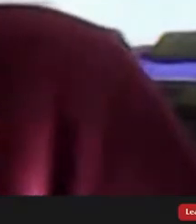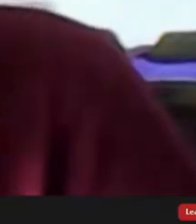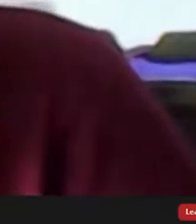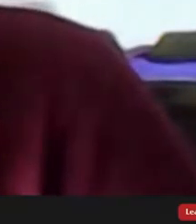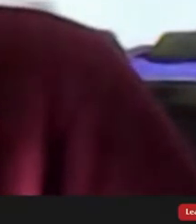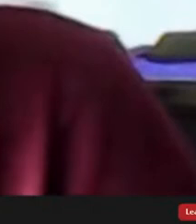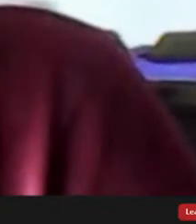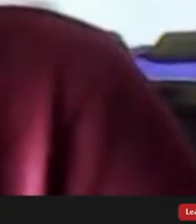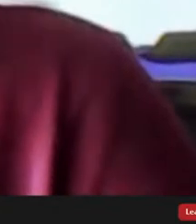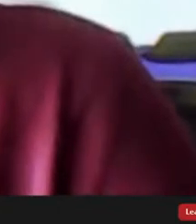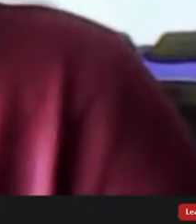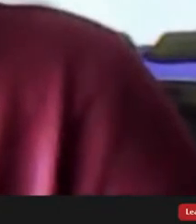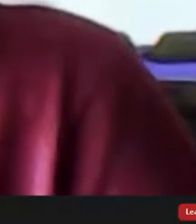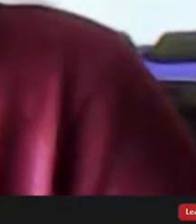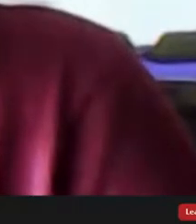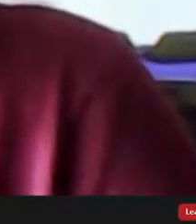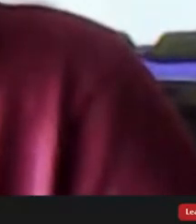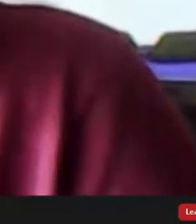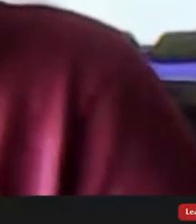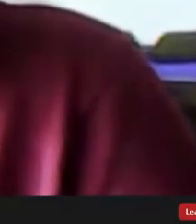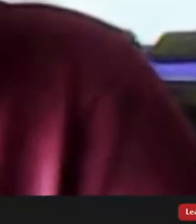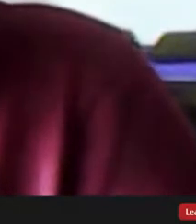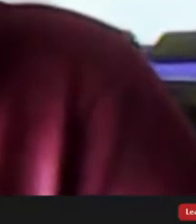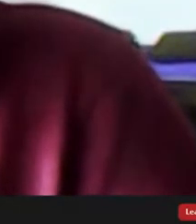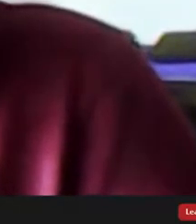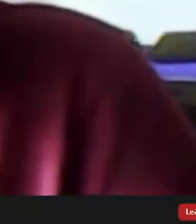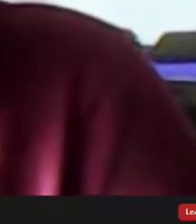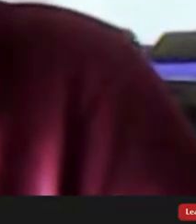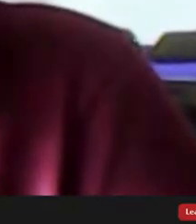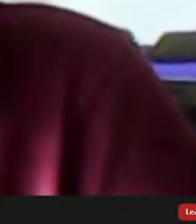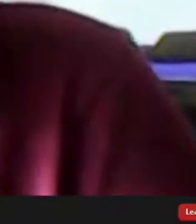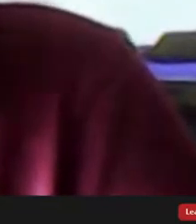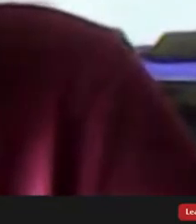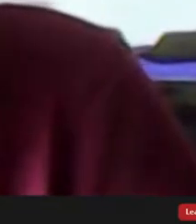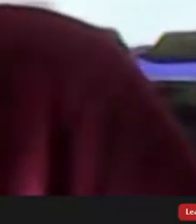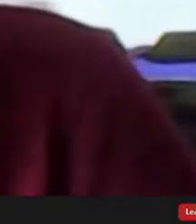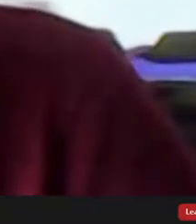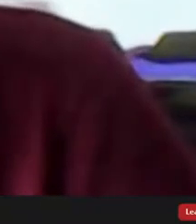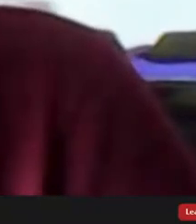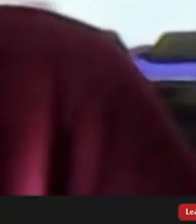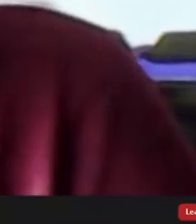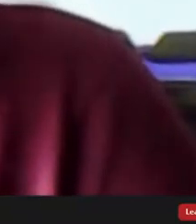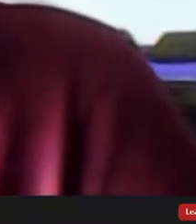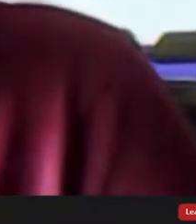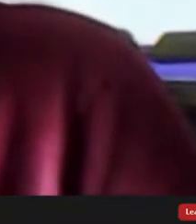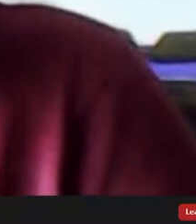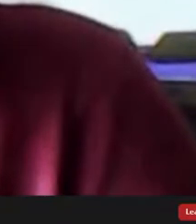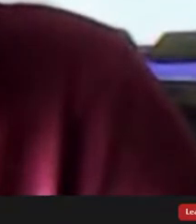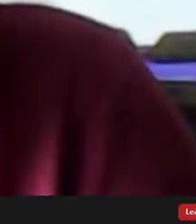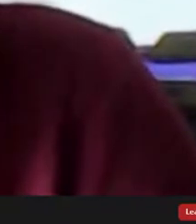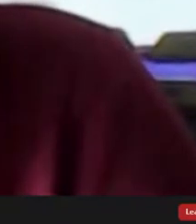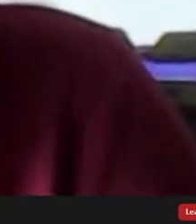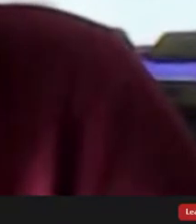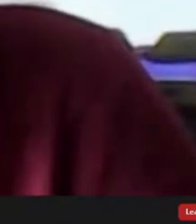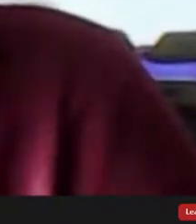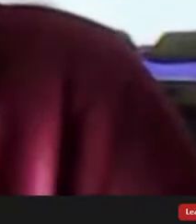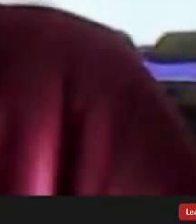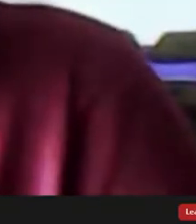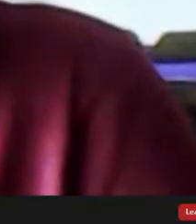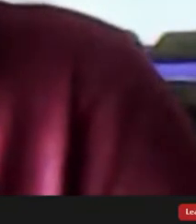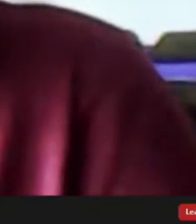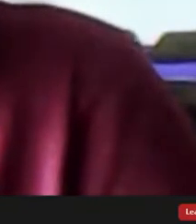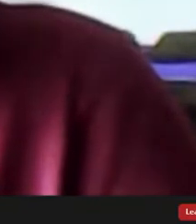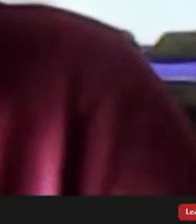do ensino remoto, a gente teve o desafio de garantir a alimentação escolar, mesmo com estudantes